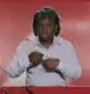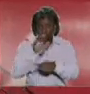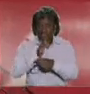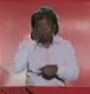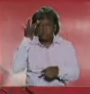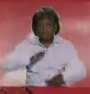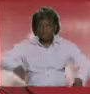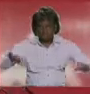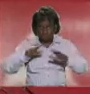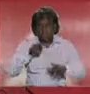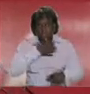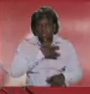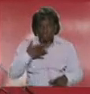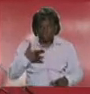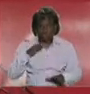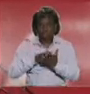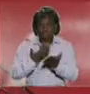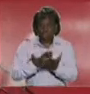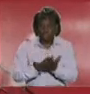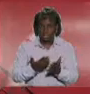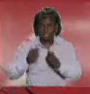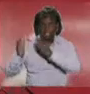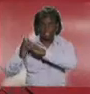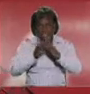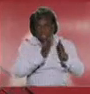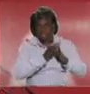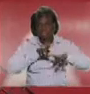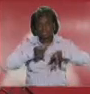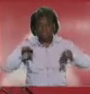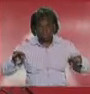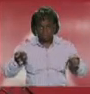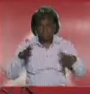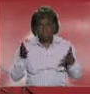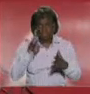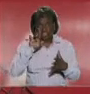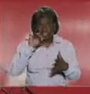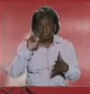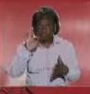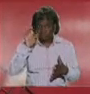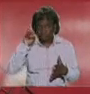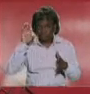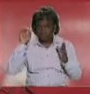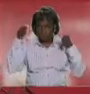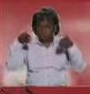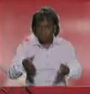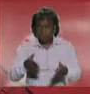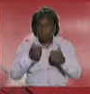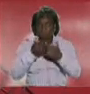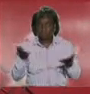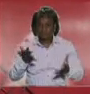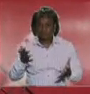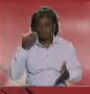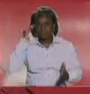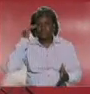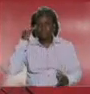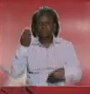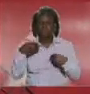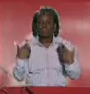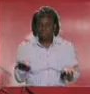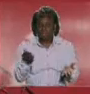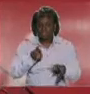para negócios de impacto nas áreas de saúde, educação, habitação, entre outros. No Rio em Foco, que começa agora, vamos entender